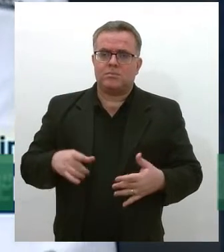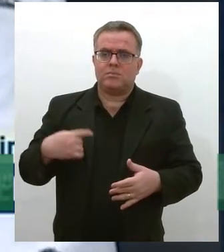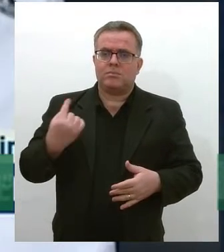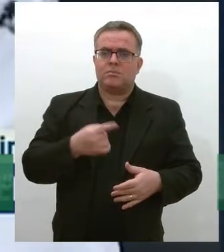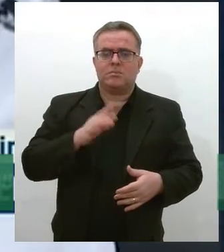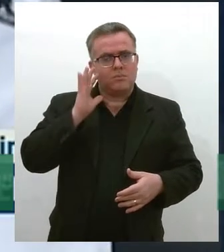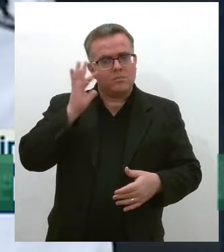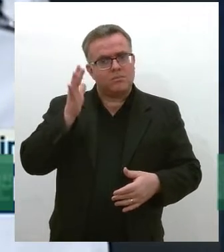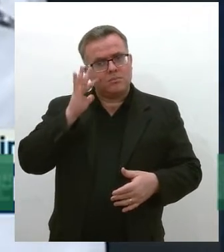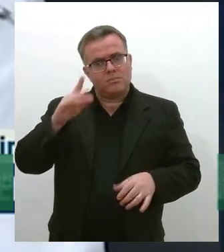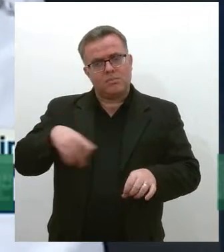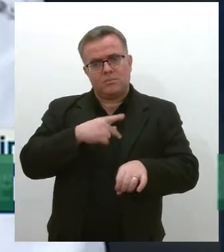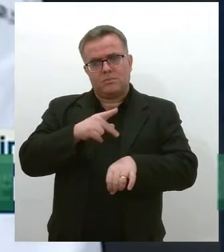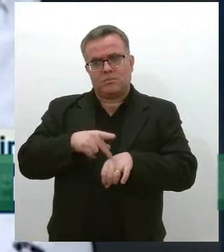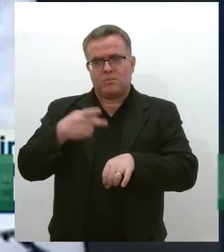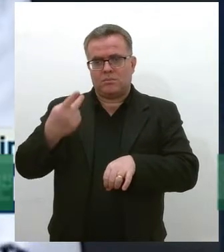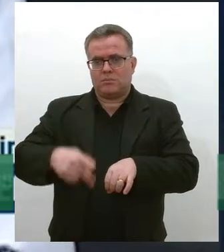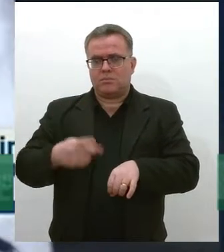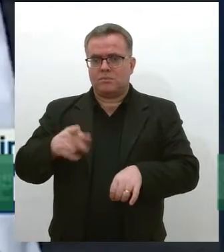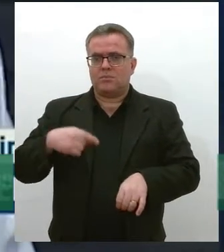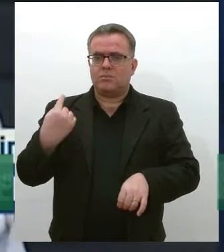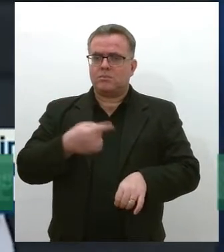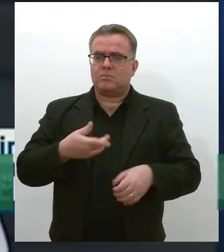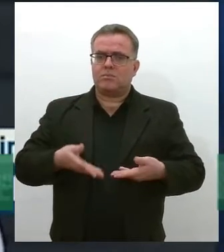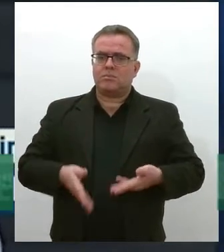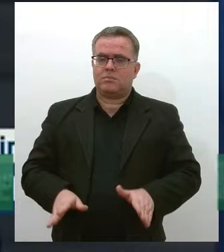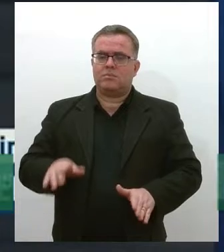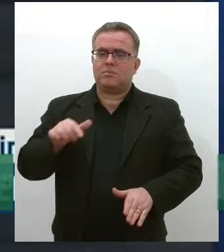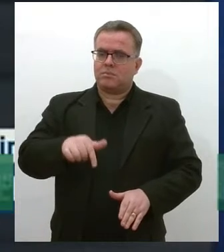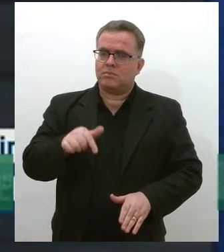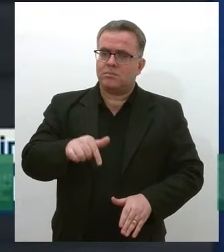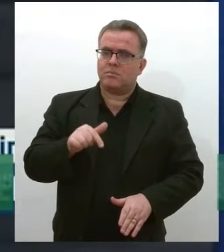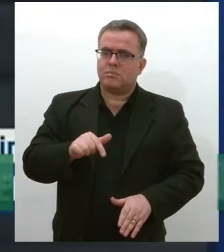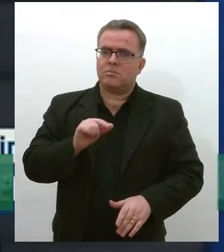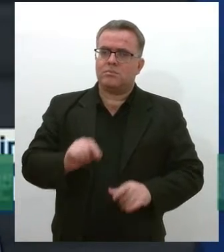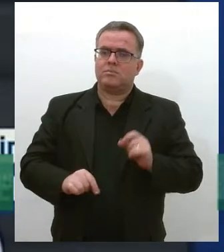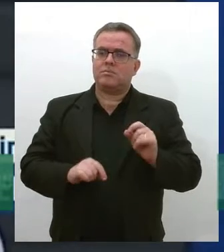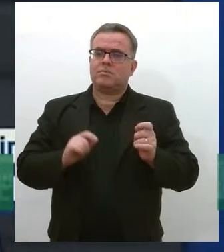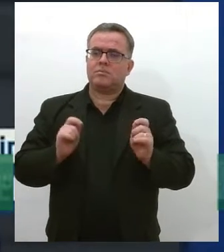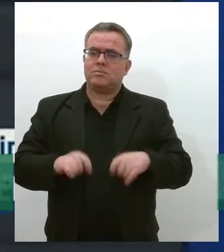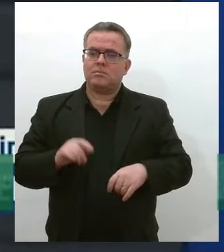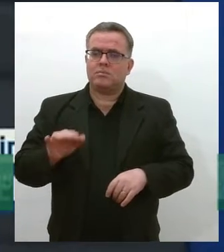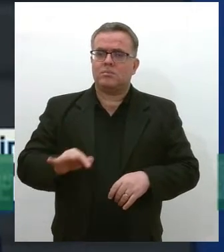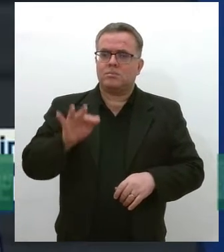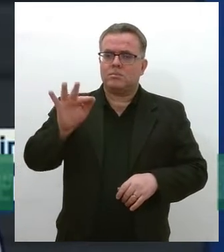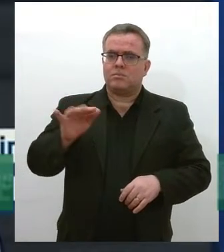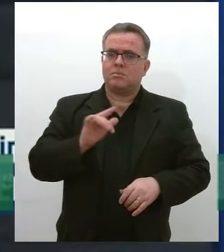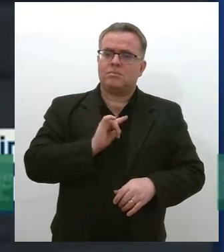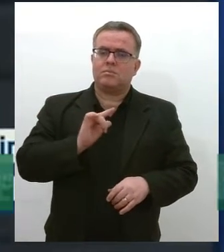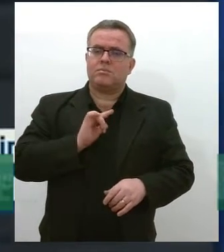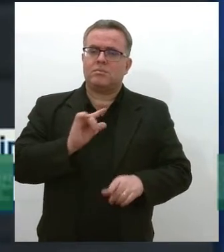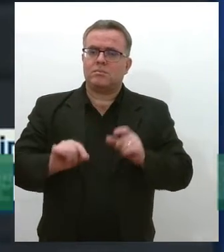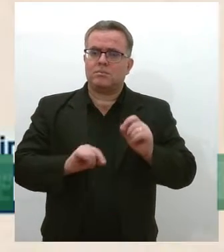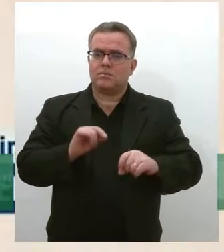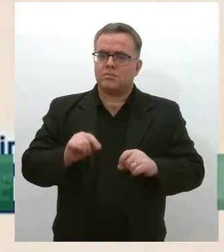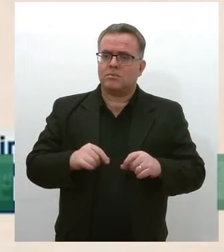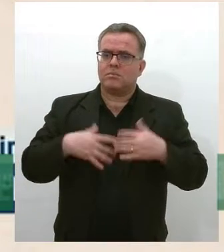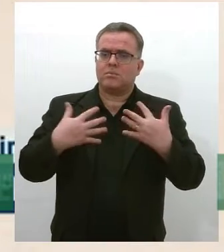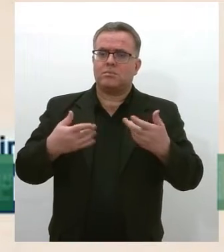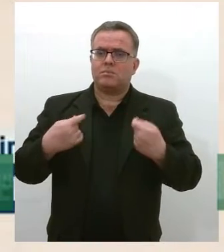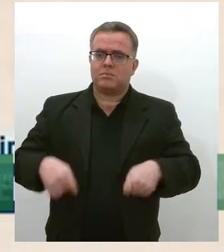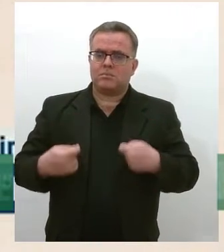que nós fomos, o país que nós poderíamos ser, e o país que nós ainda queremos ser.